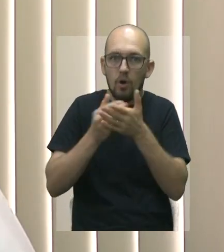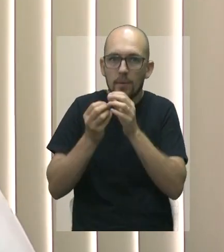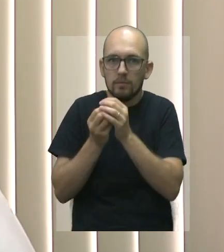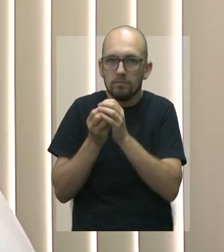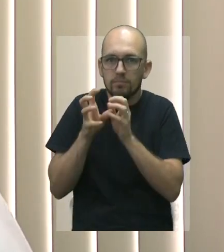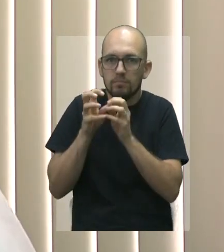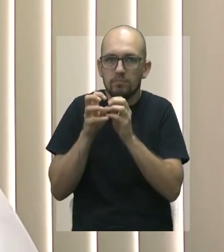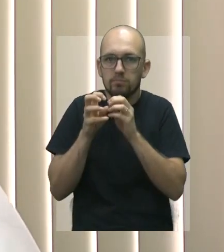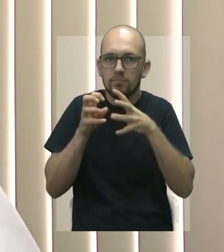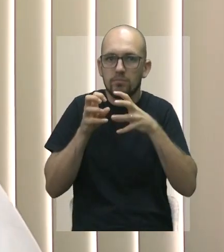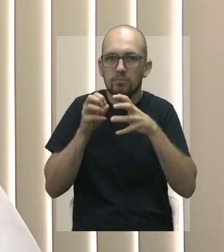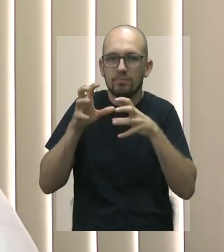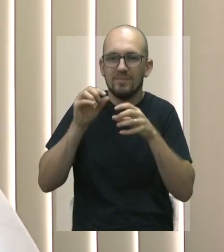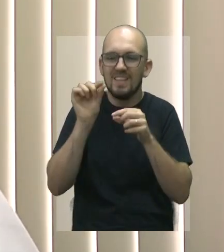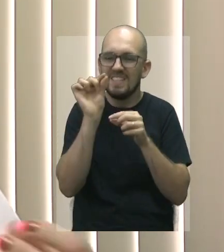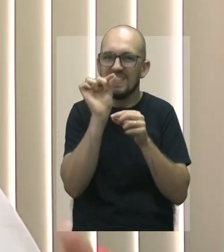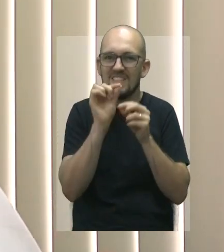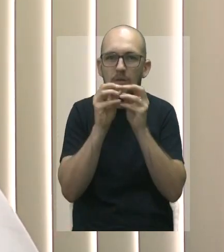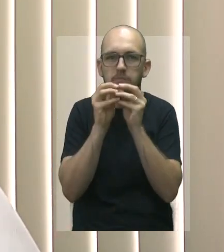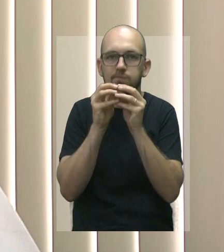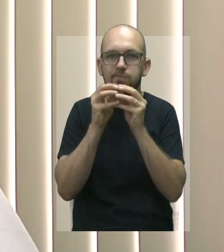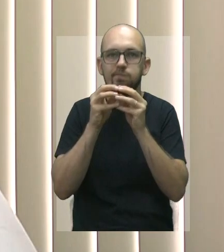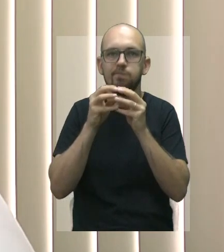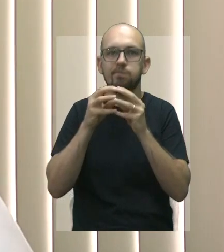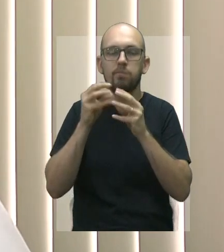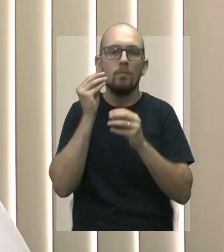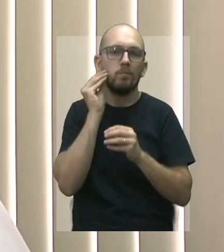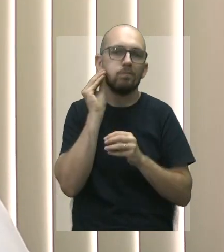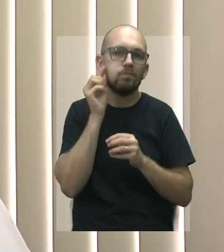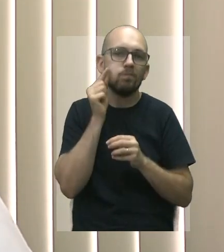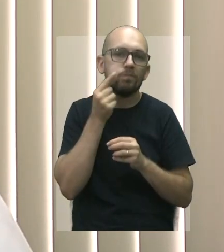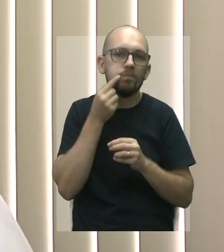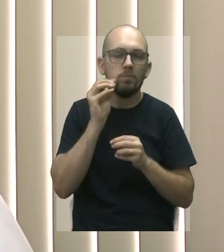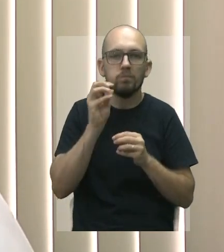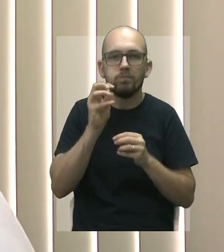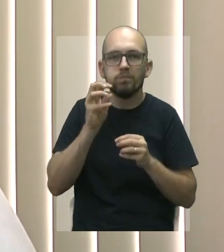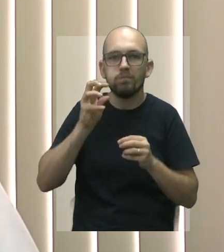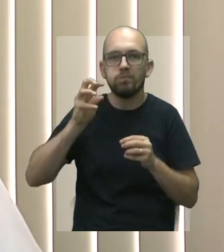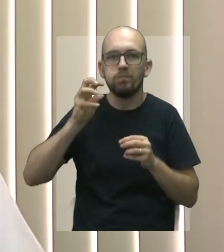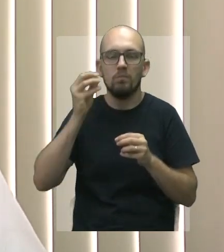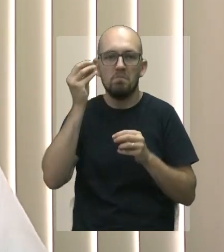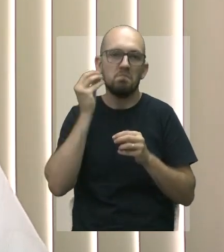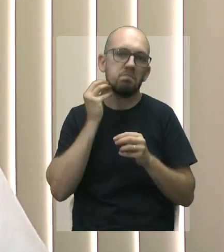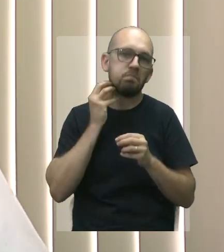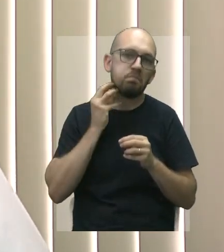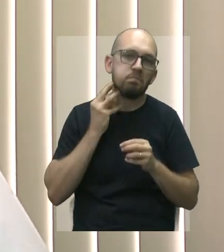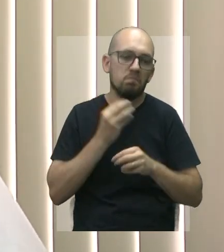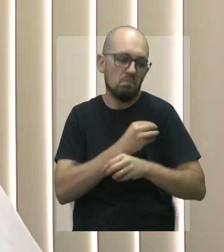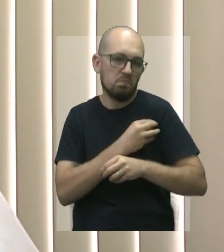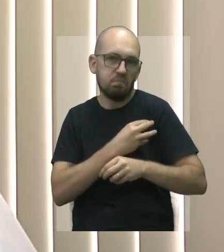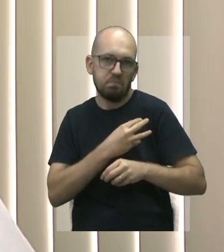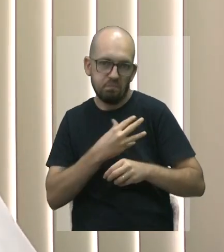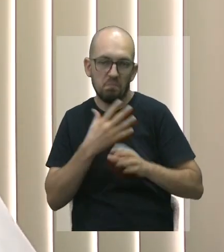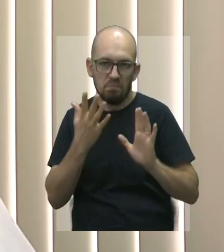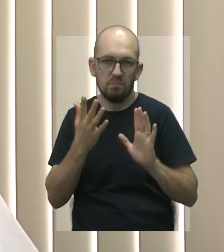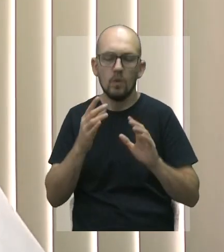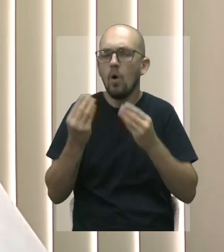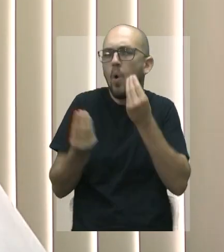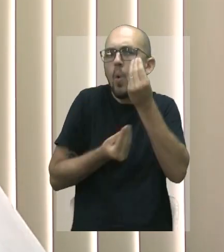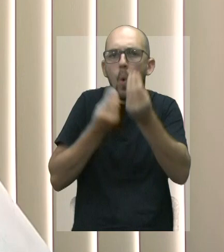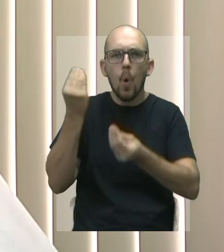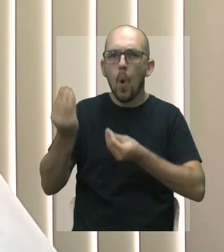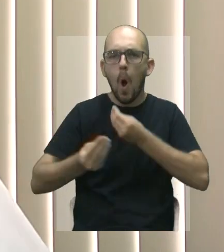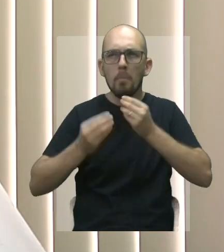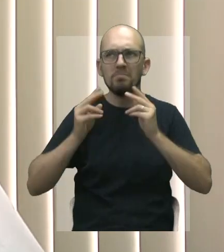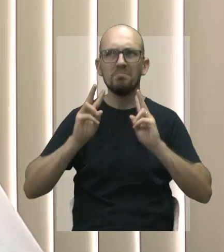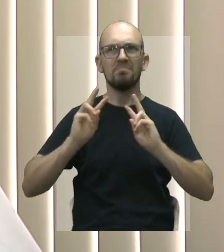esses gânglios, ou essas ínguas, aumentem de tamanho. Então, entre os sinais e sintomas que alerta a gente